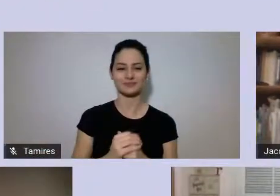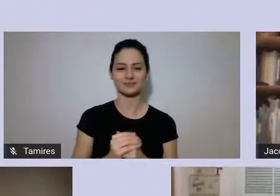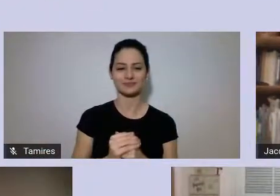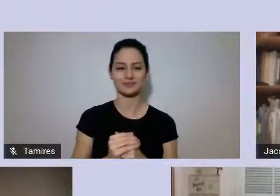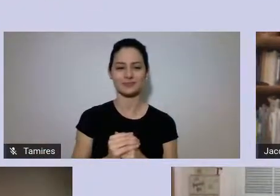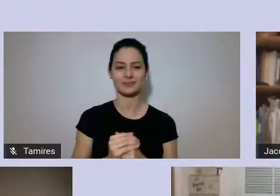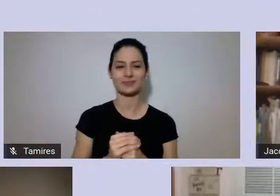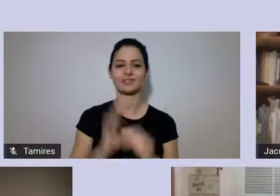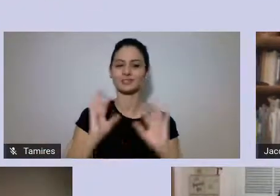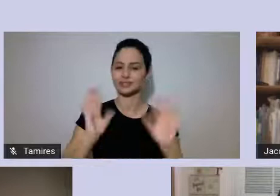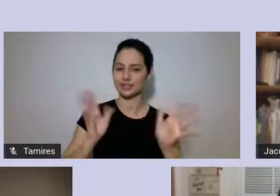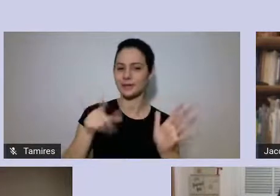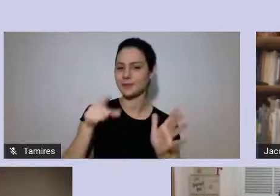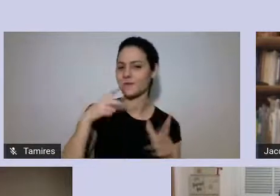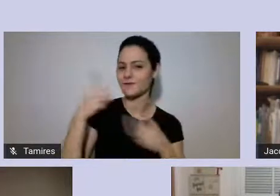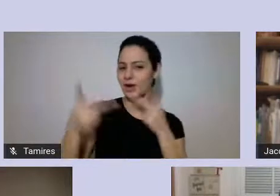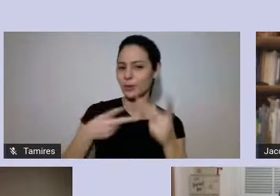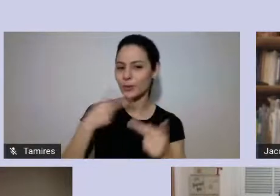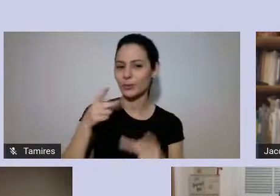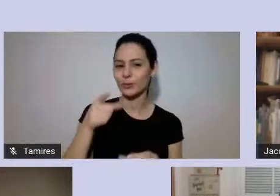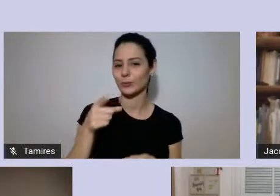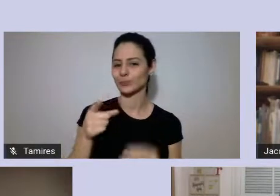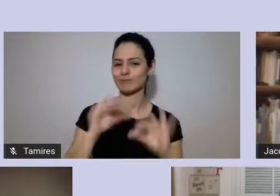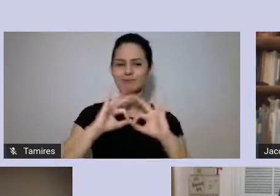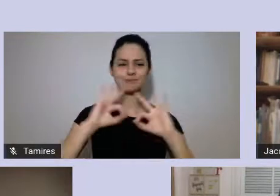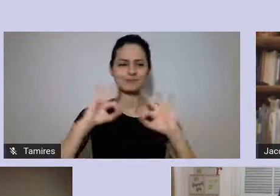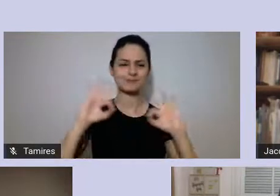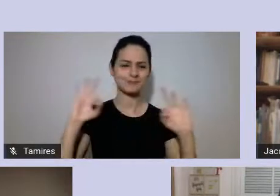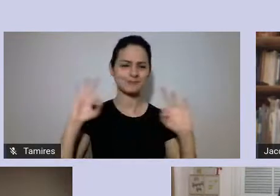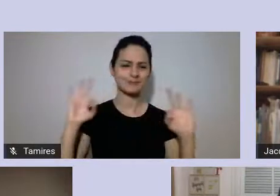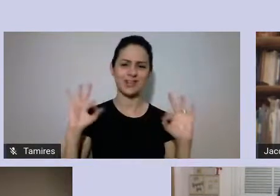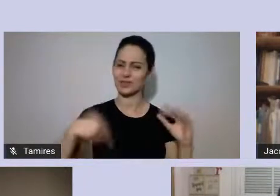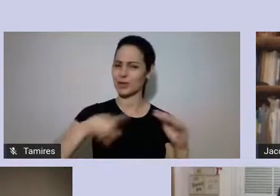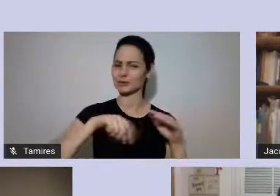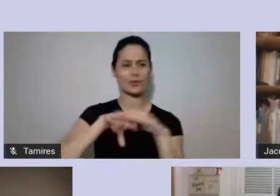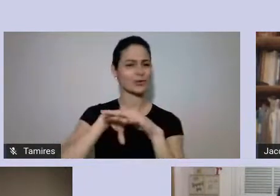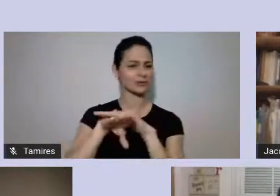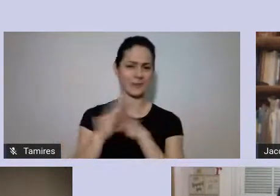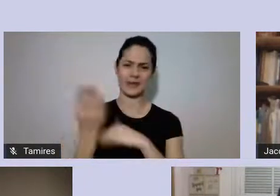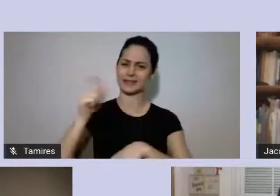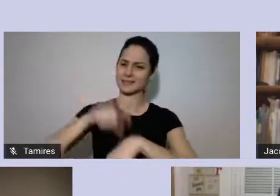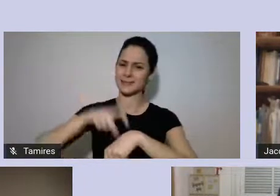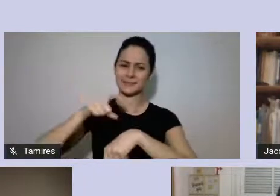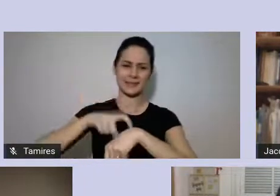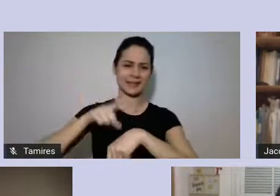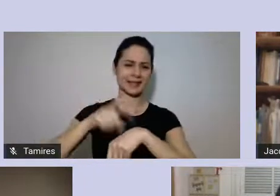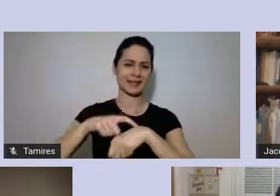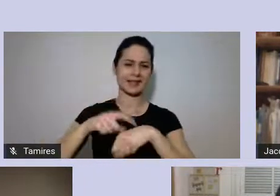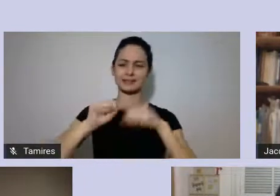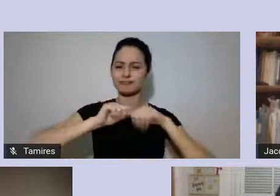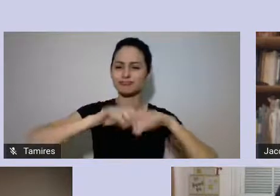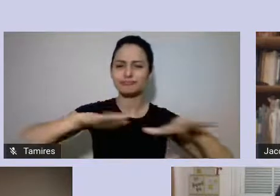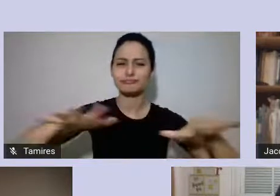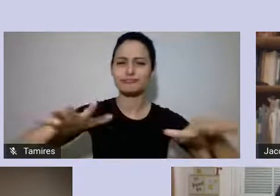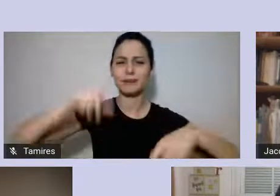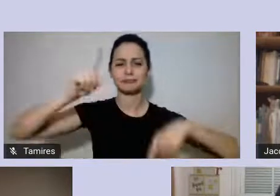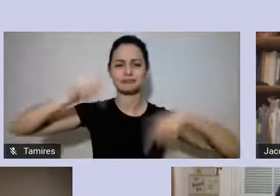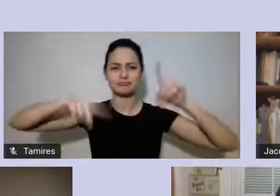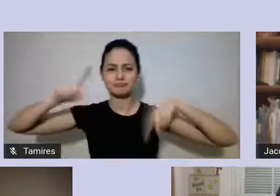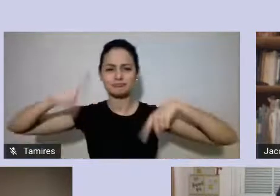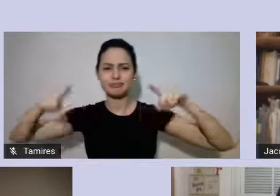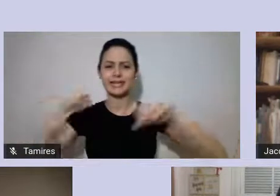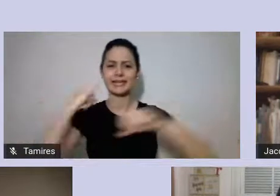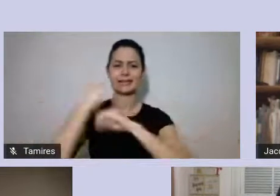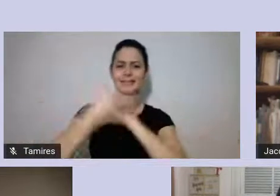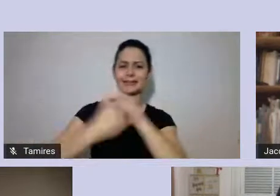a partir da sua fala. E a gente está super acostumado com esse momento de pandemia, de oscilação de internet,